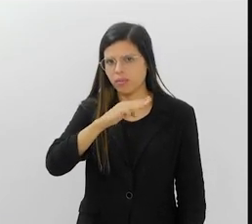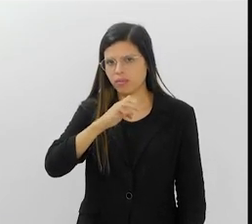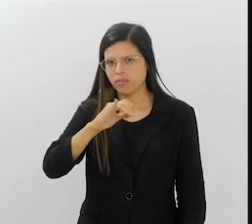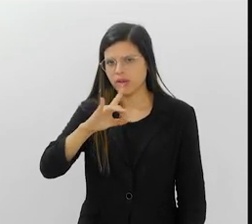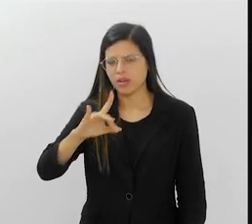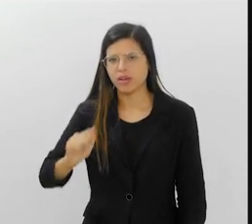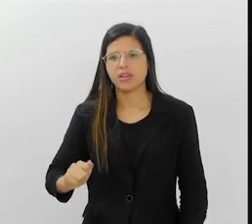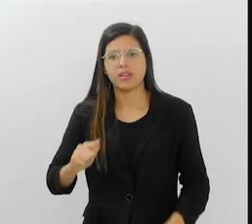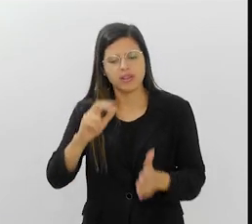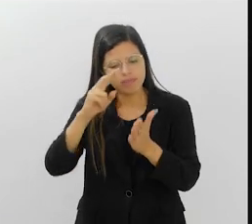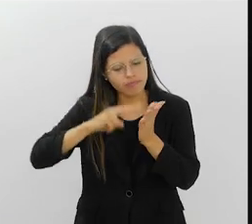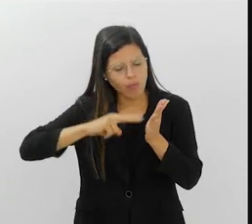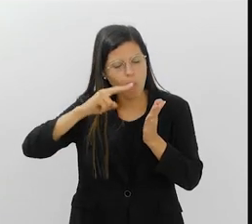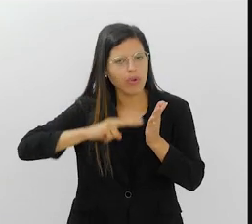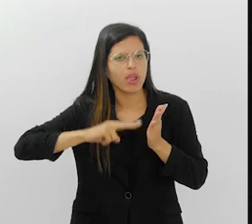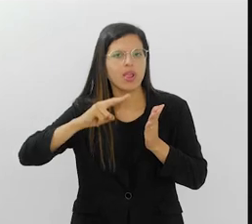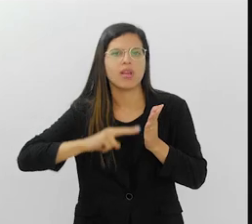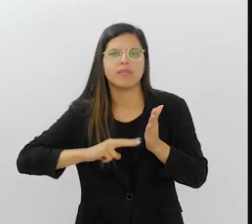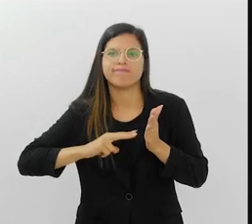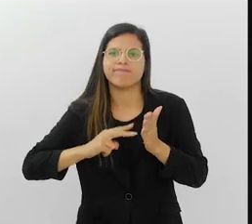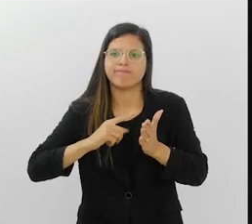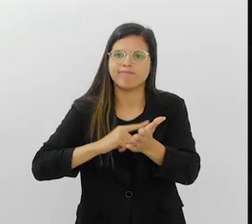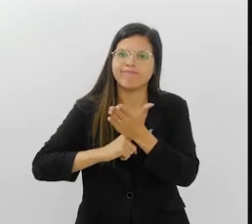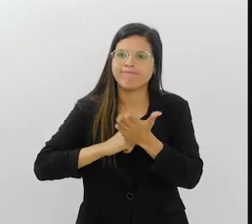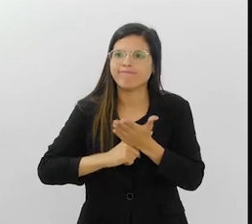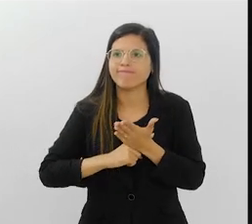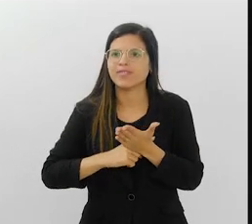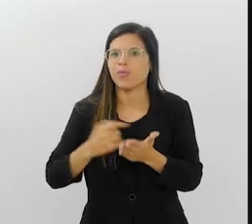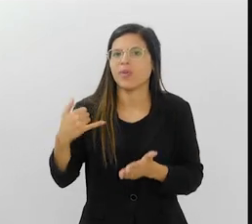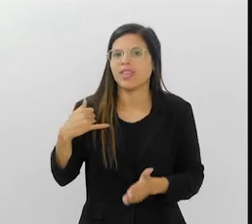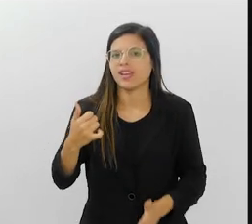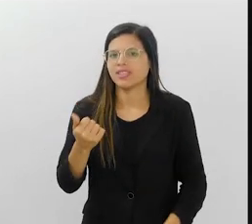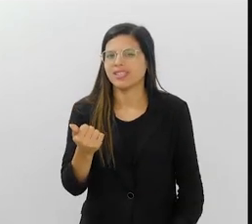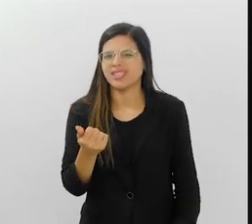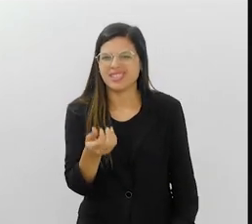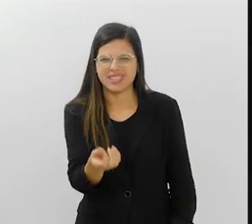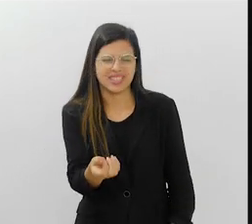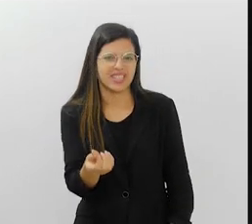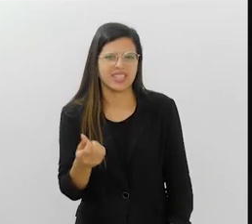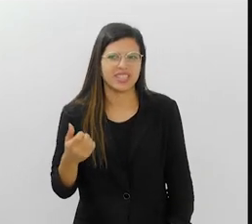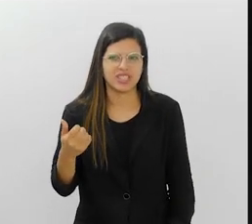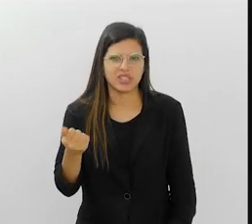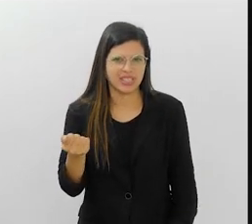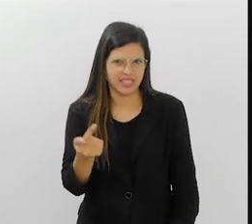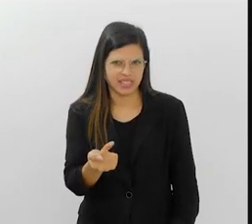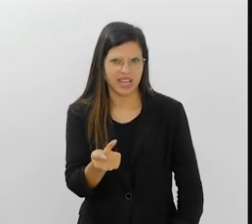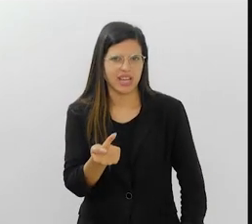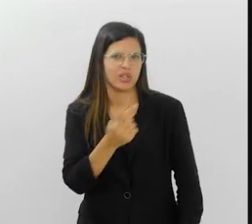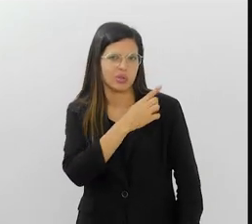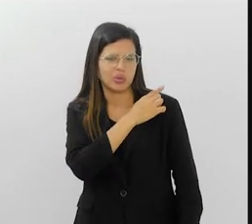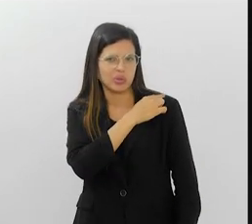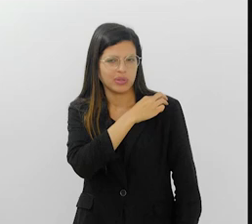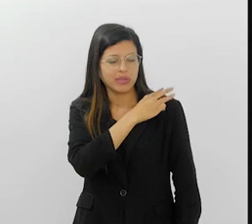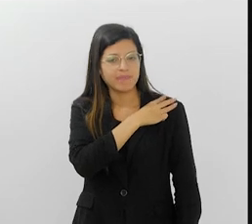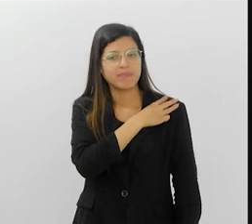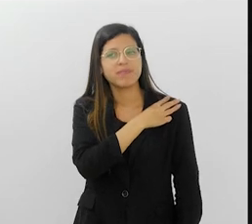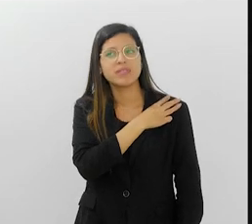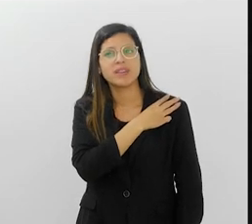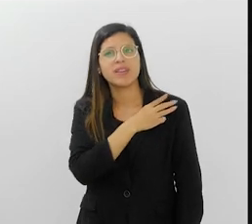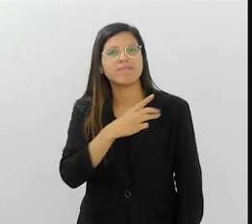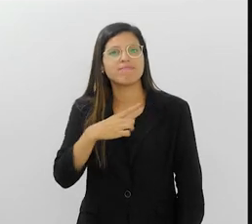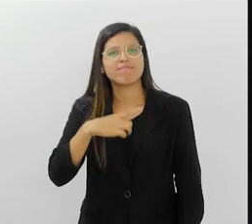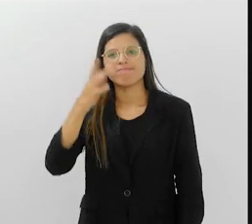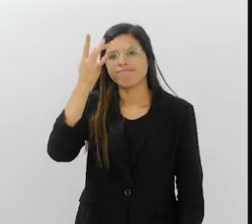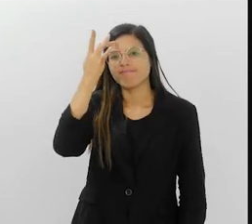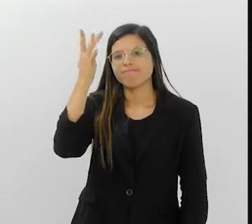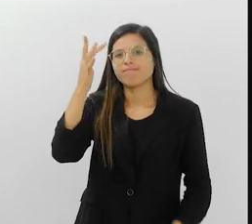de prosa. E isso foi me ajudando muito. Então, com 16, 17 anos, no antigo segundo grau,